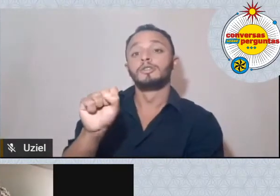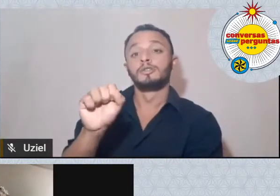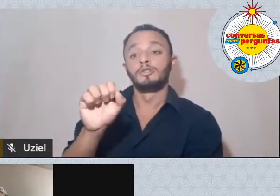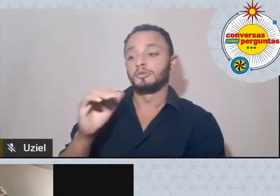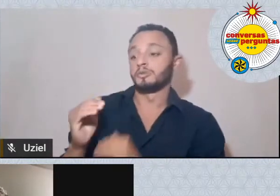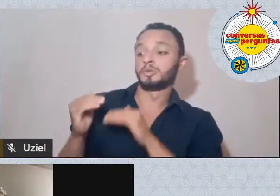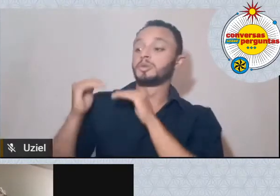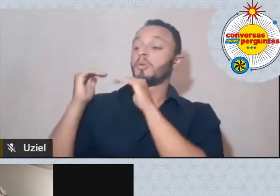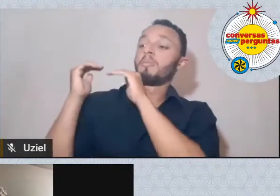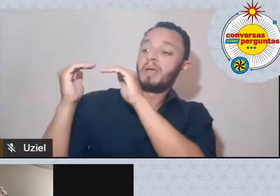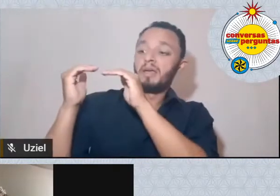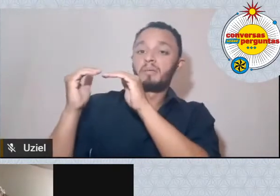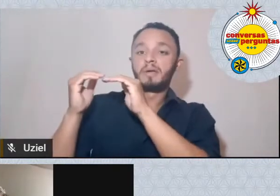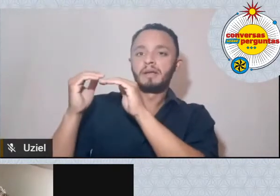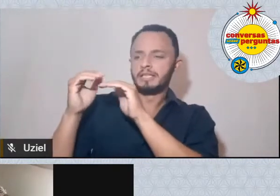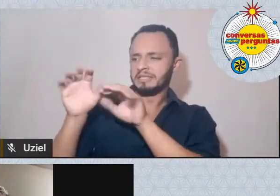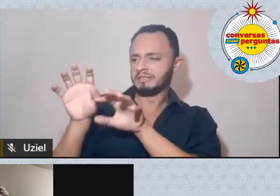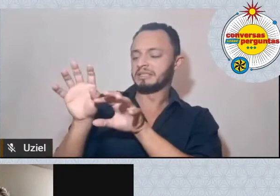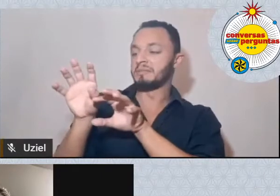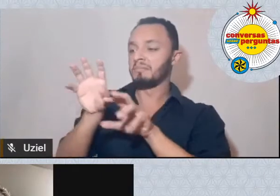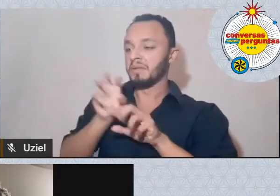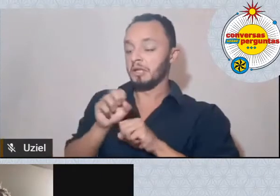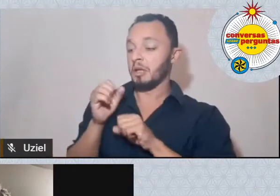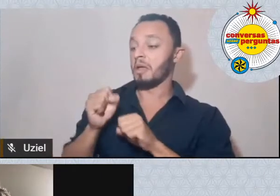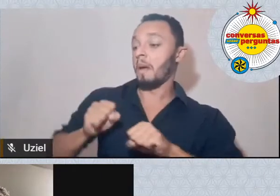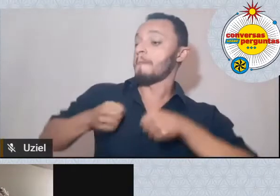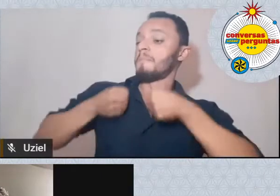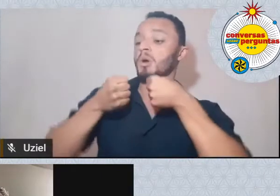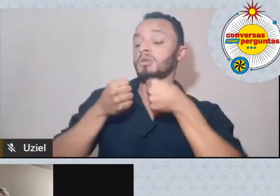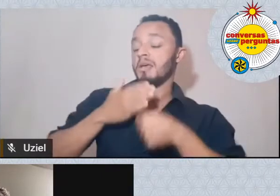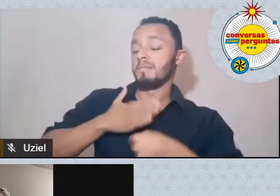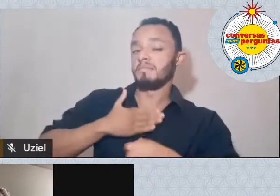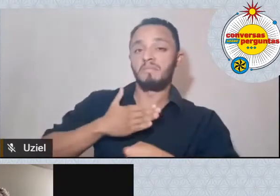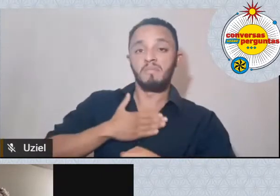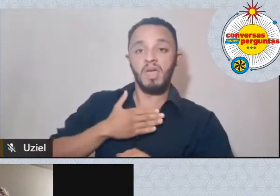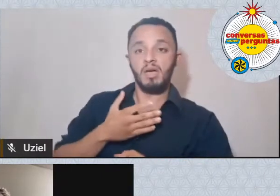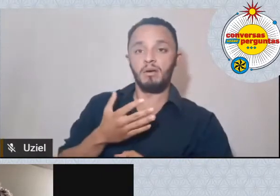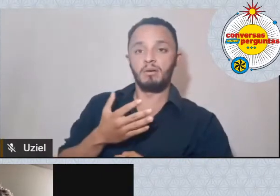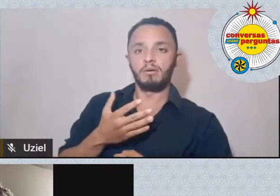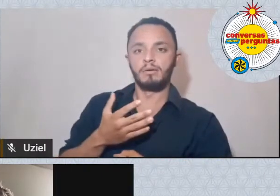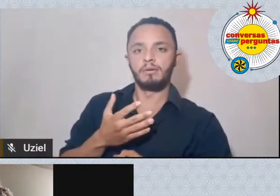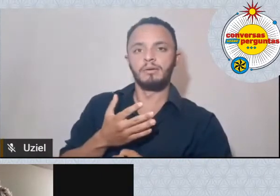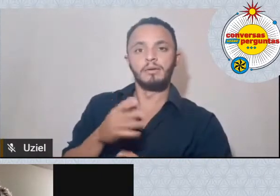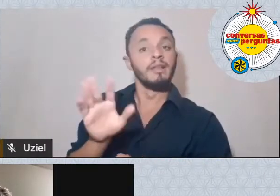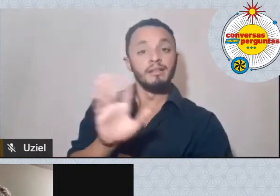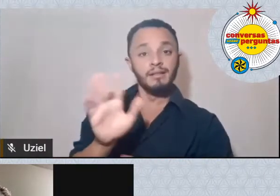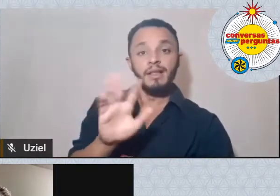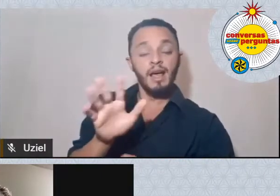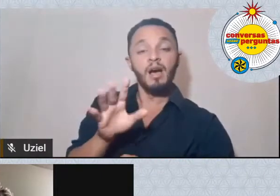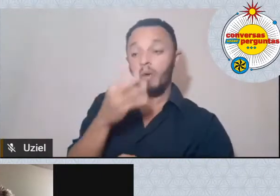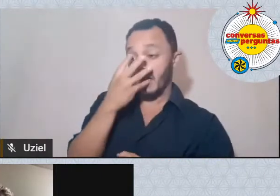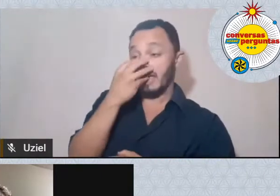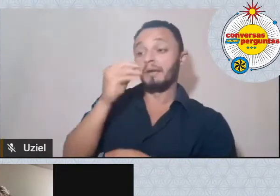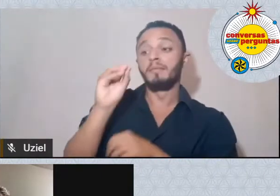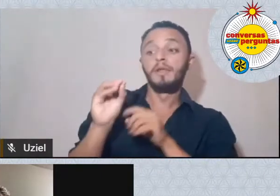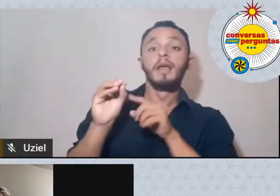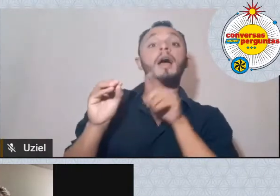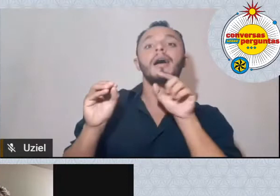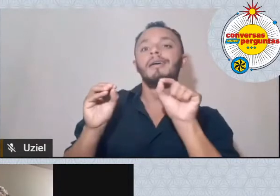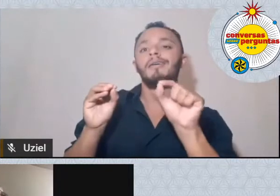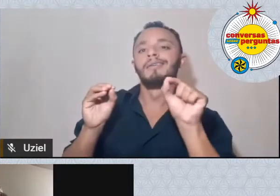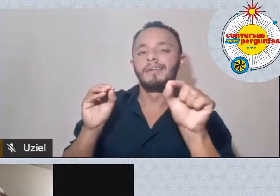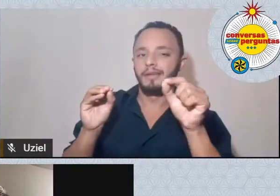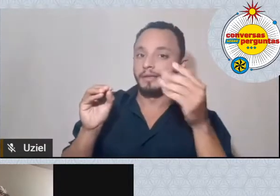assim, daquelas que têm o poder, né? Mas a uhum. ignorância como reconhecimento de que é porque a gente não